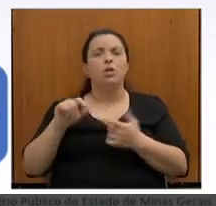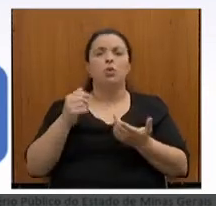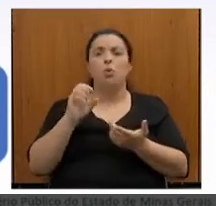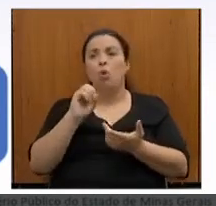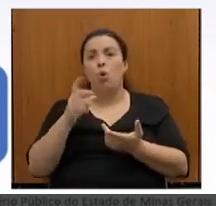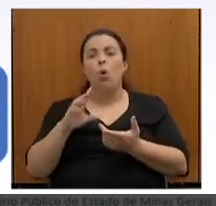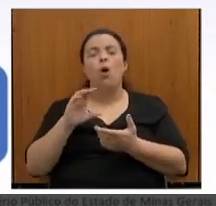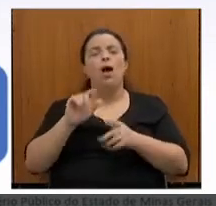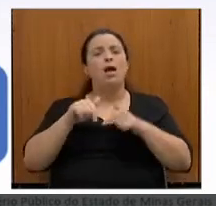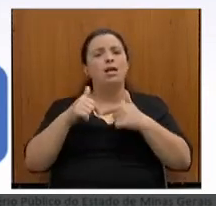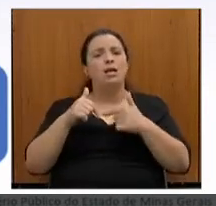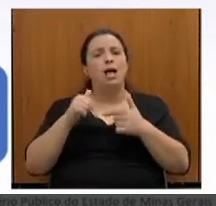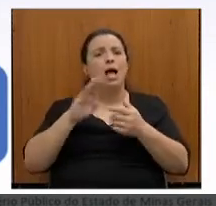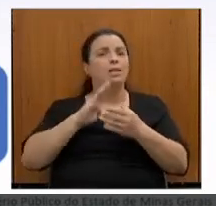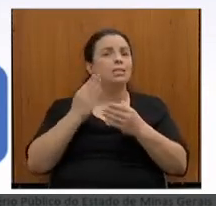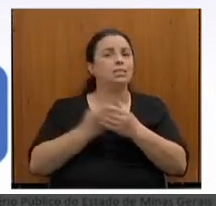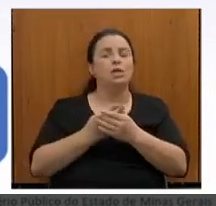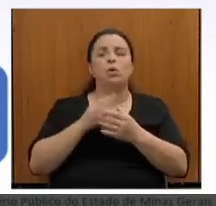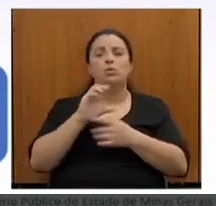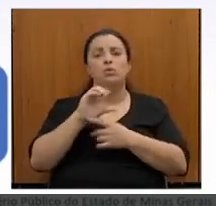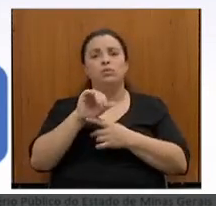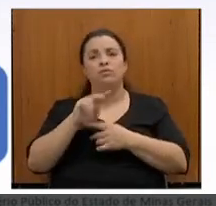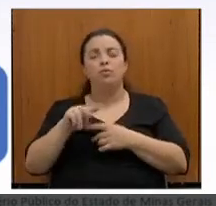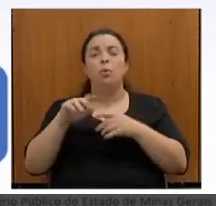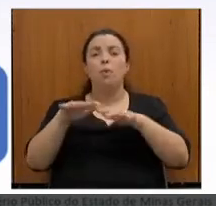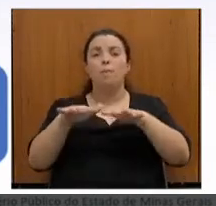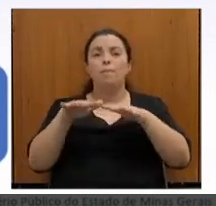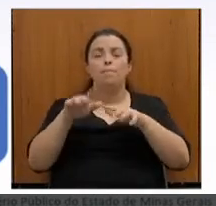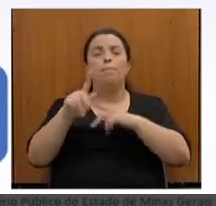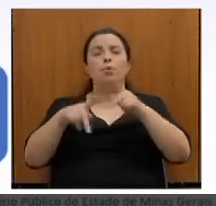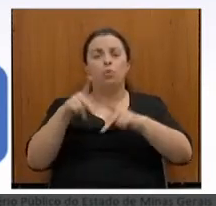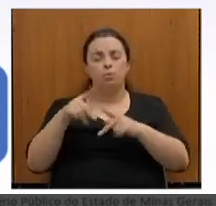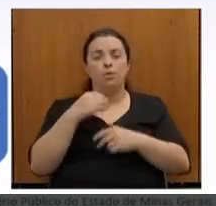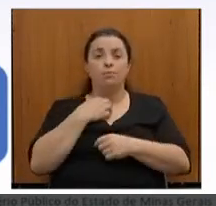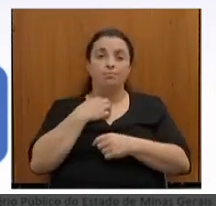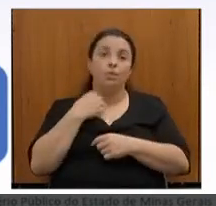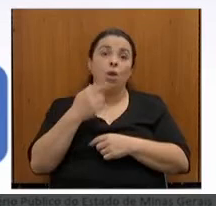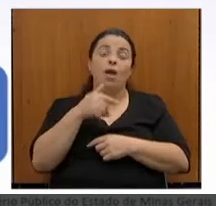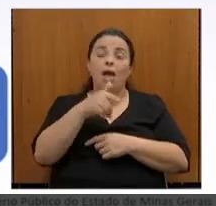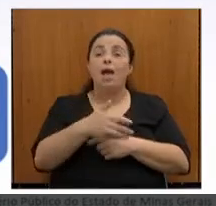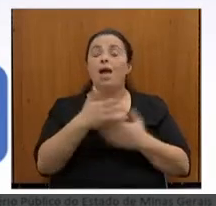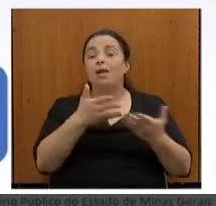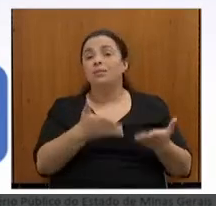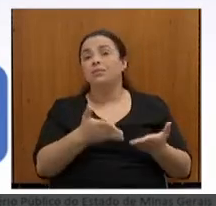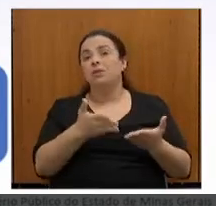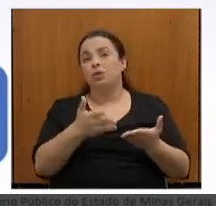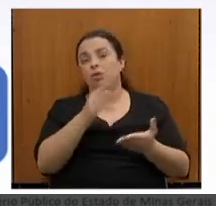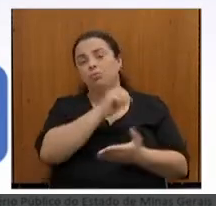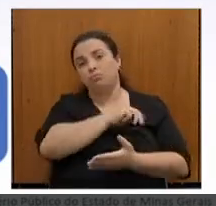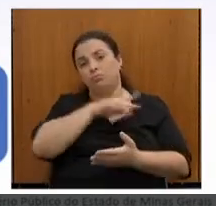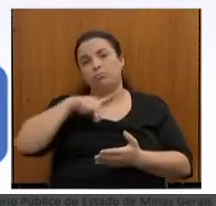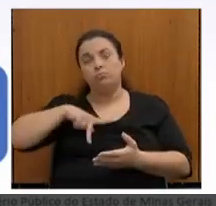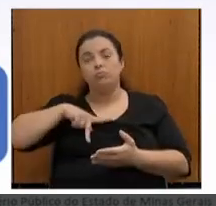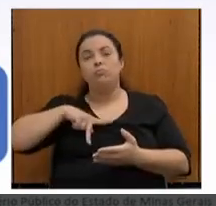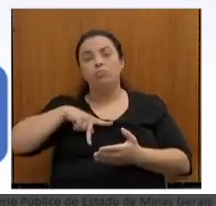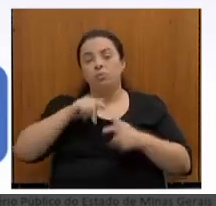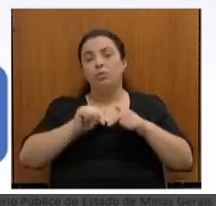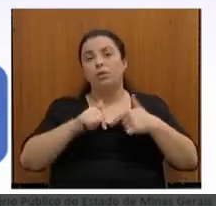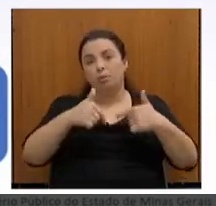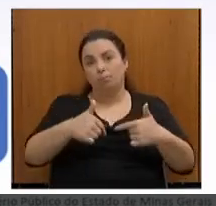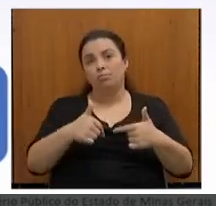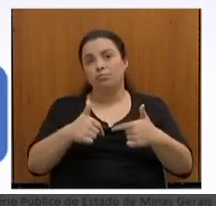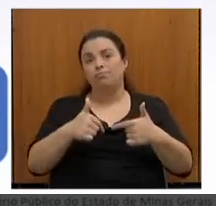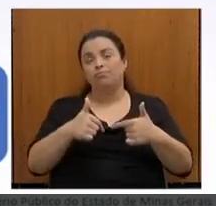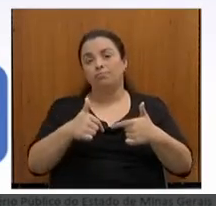é dessa forma que o Ministério Público vem atuando na atenção primária, né? E justo fazendo